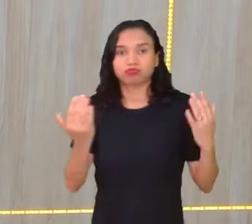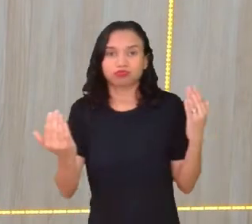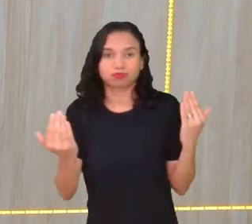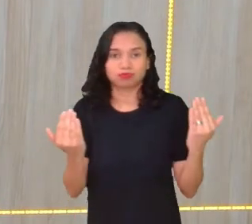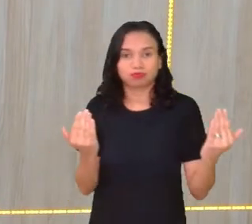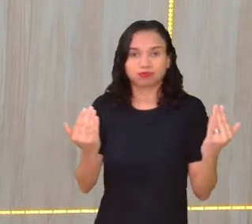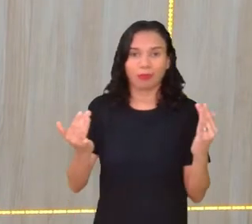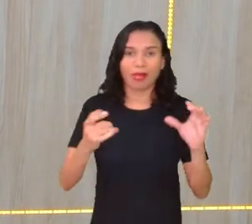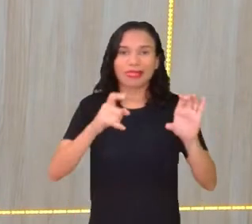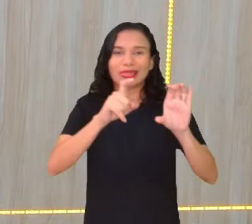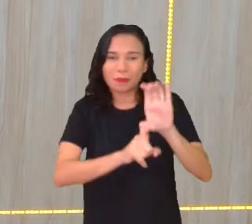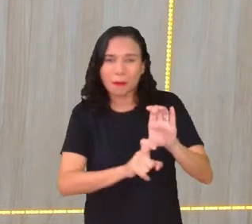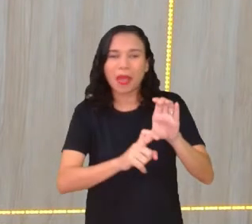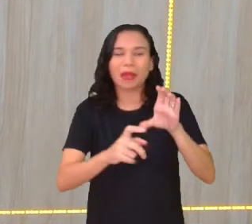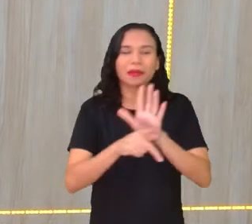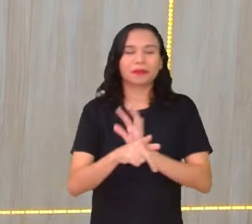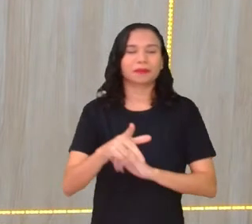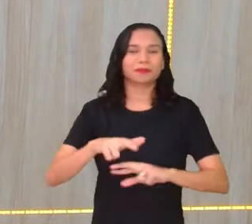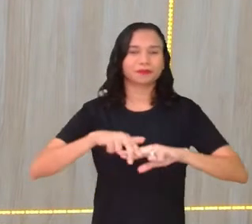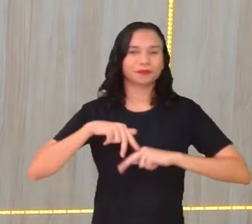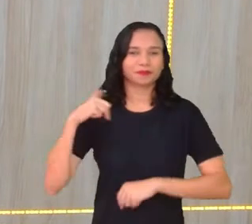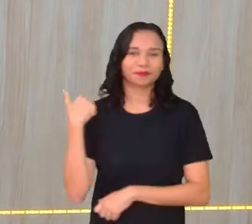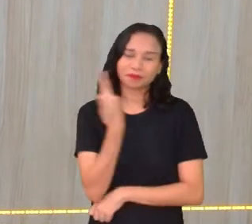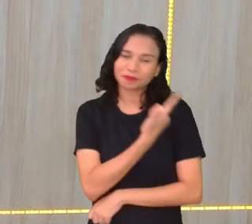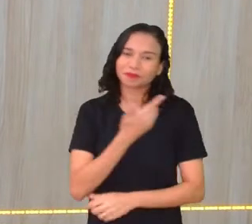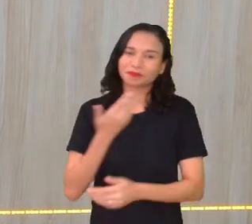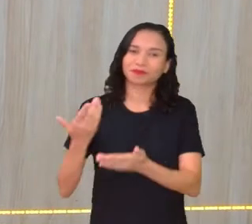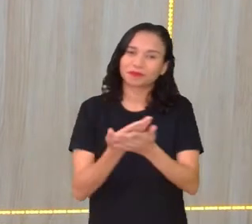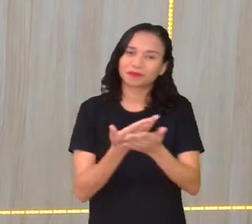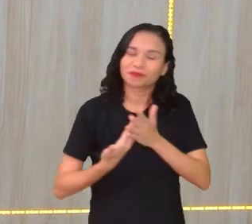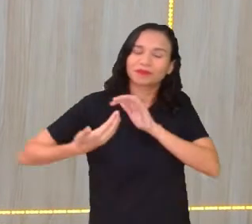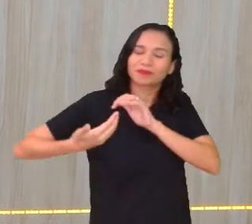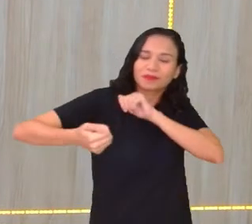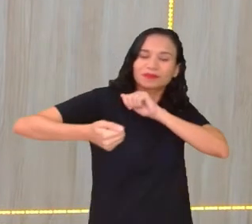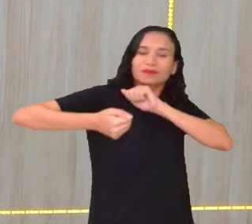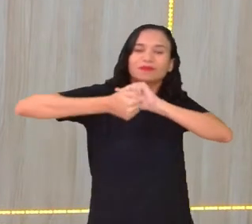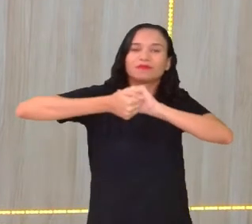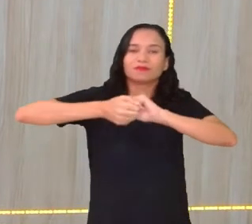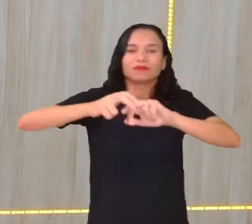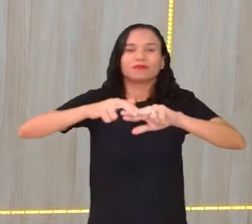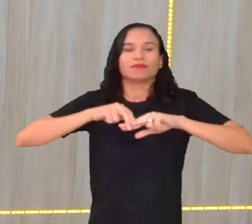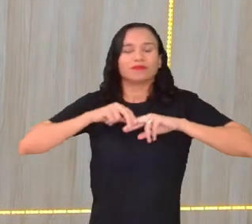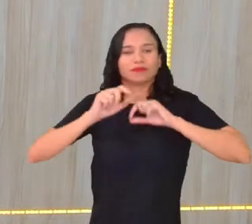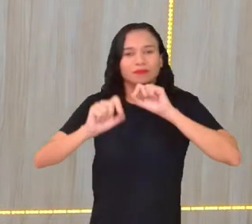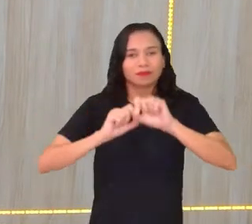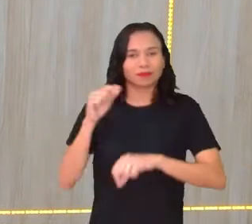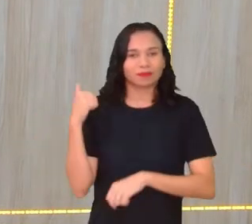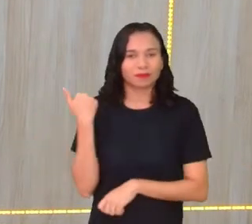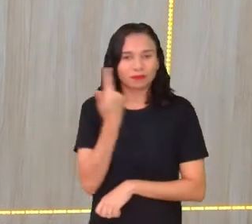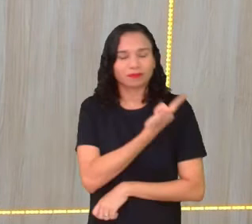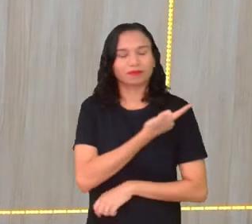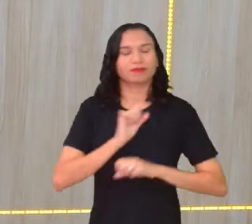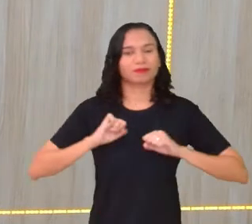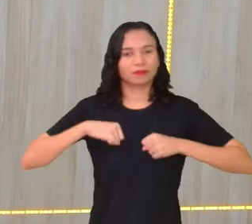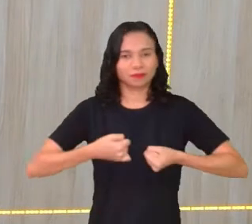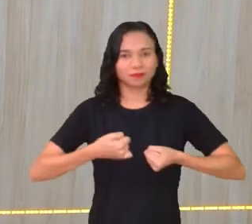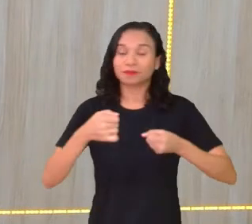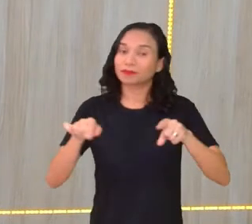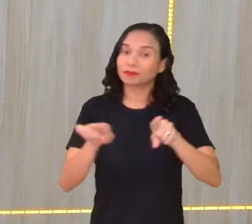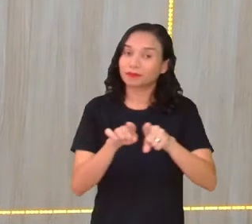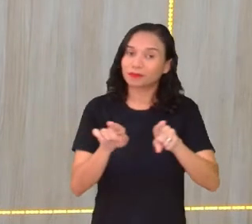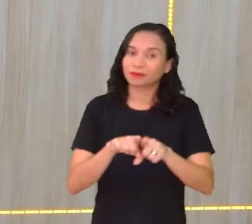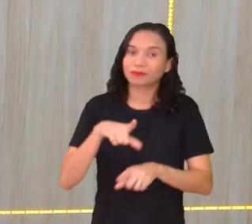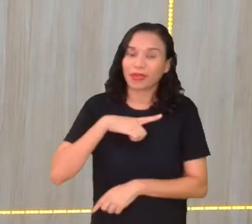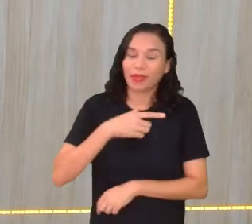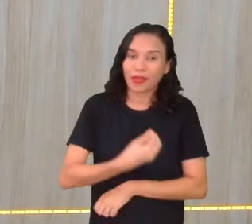Então, nesse sentido, a gente está aí nesse trabalho em conjunto. E para o nosso trabalho, nós contamos com